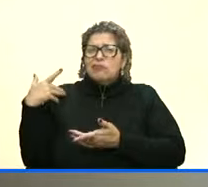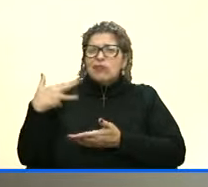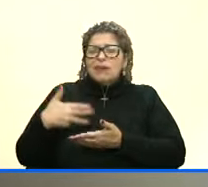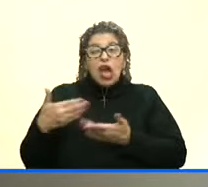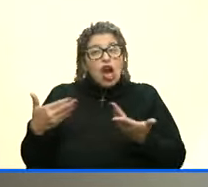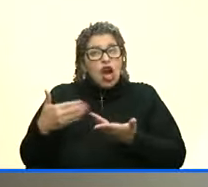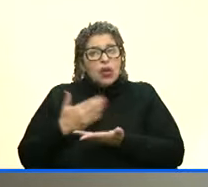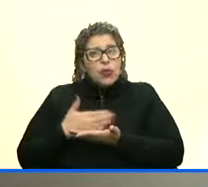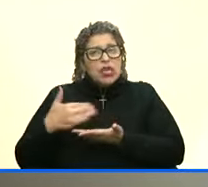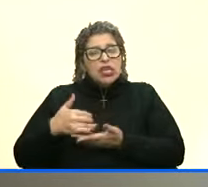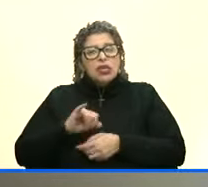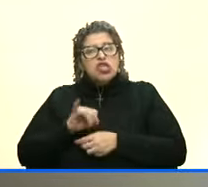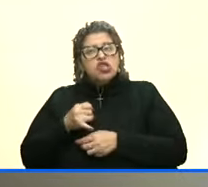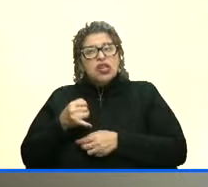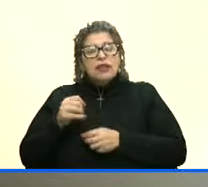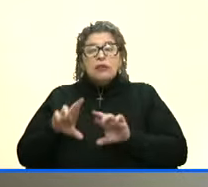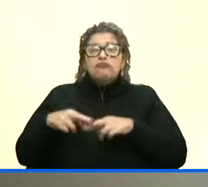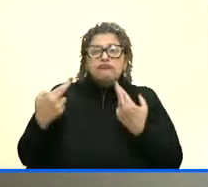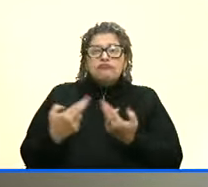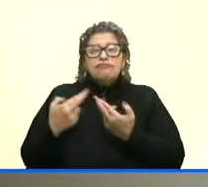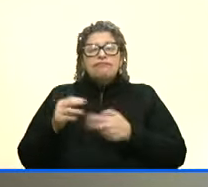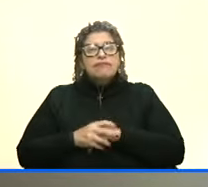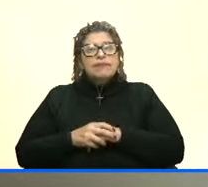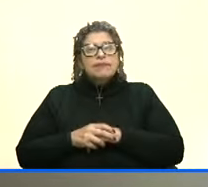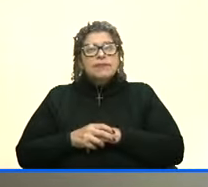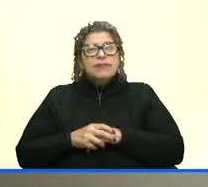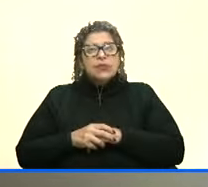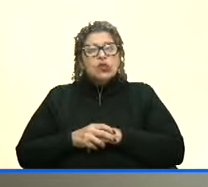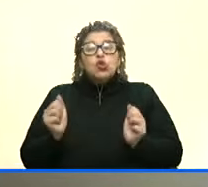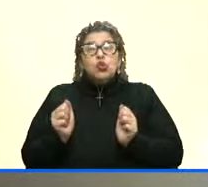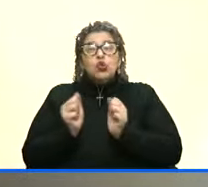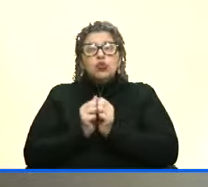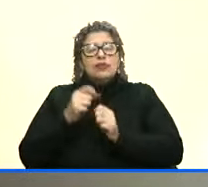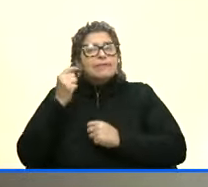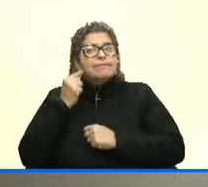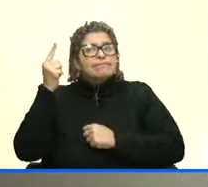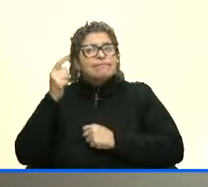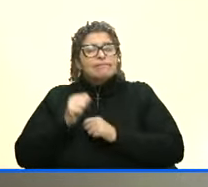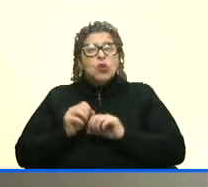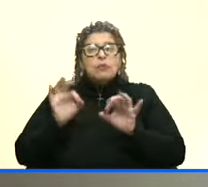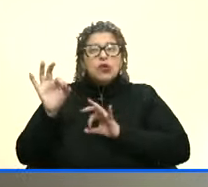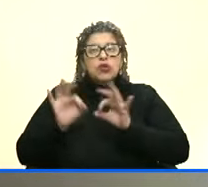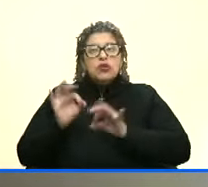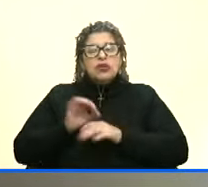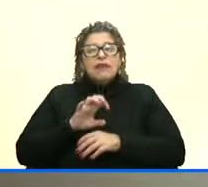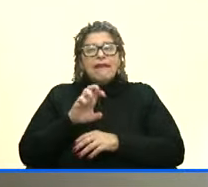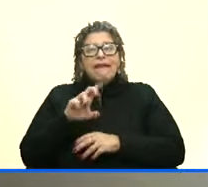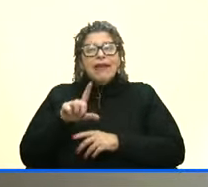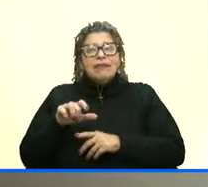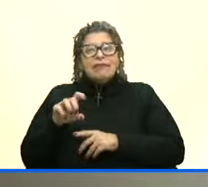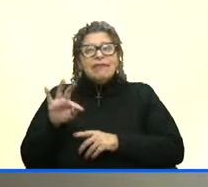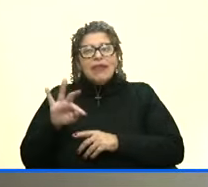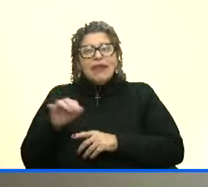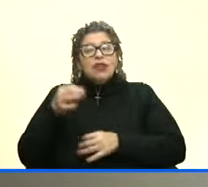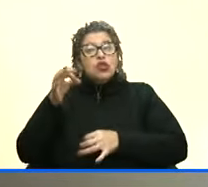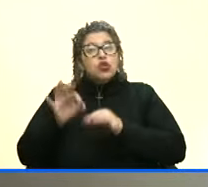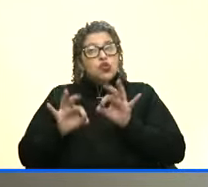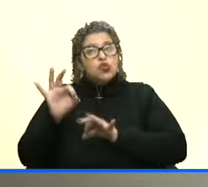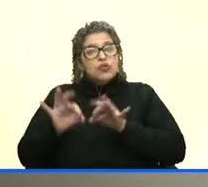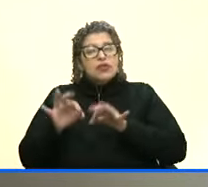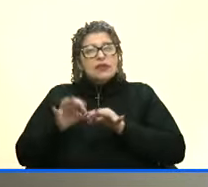nós temos nos reunido para conjuntamente elaborarmos um procedimento extrajudicial, célere e eficaz,